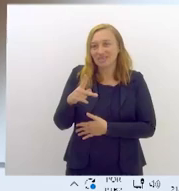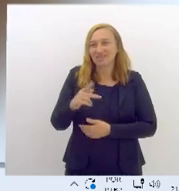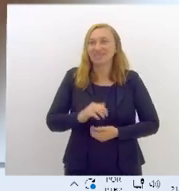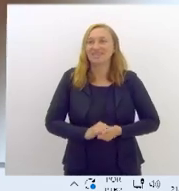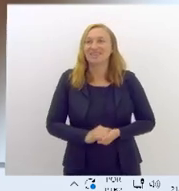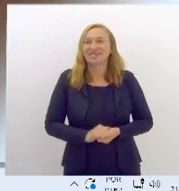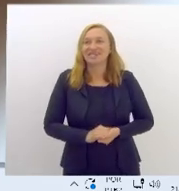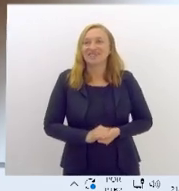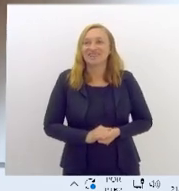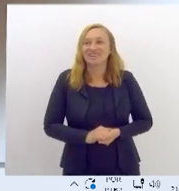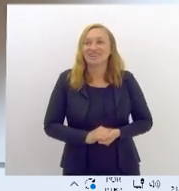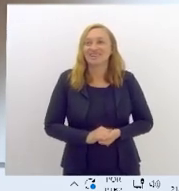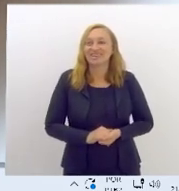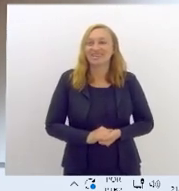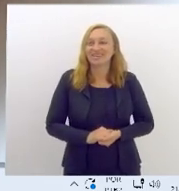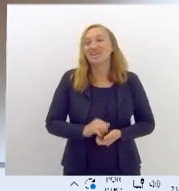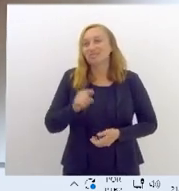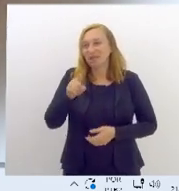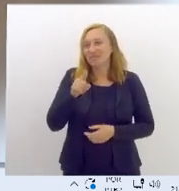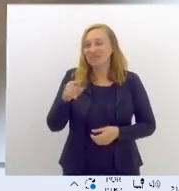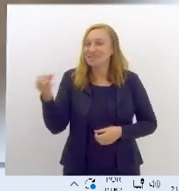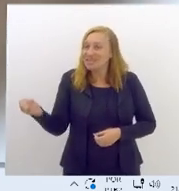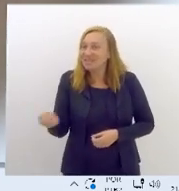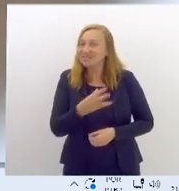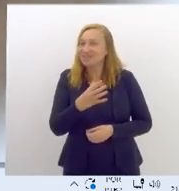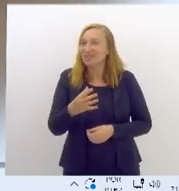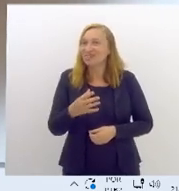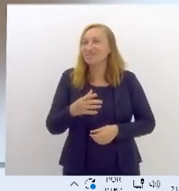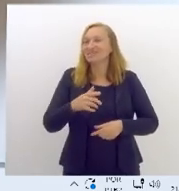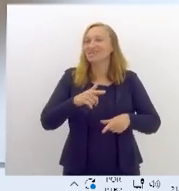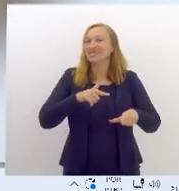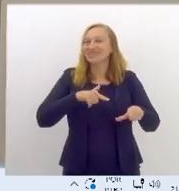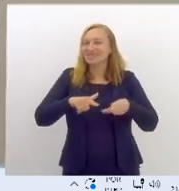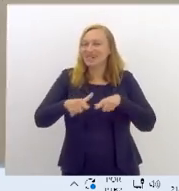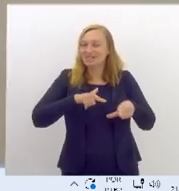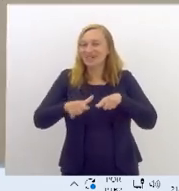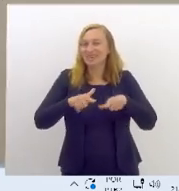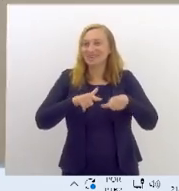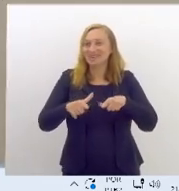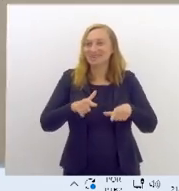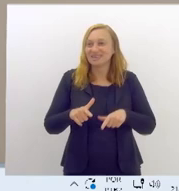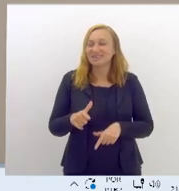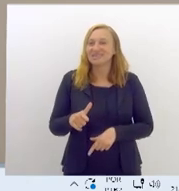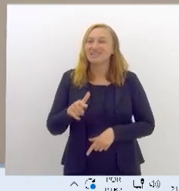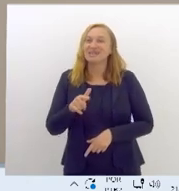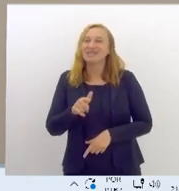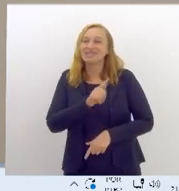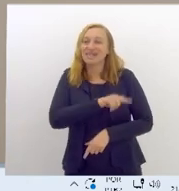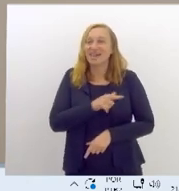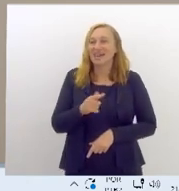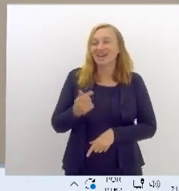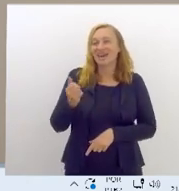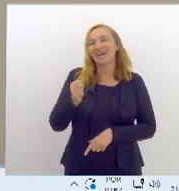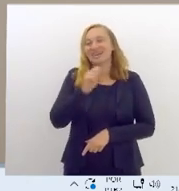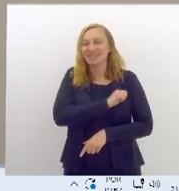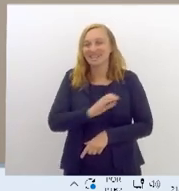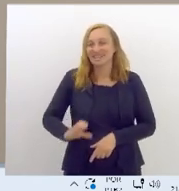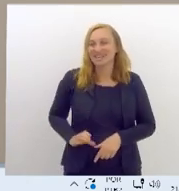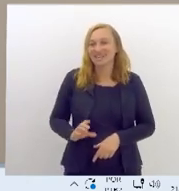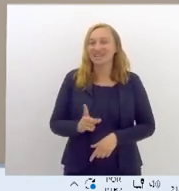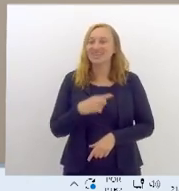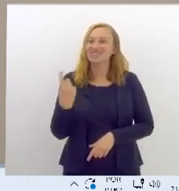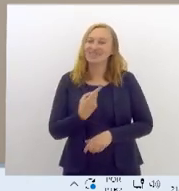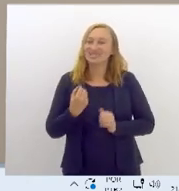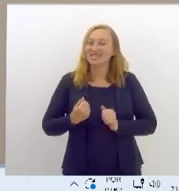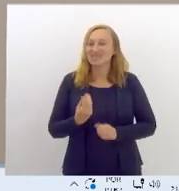tudo de bom para você nessa nova jornada nessa nova etapasiano como é bom tê-lo em nossas